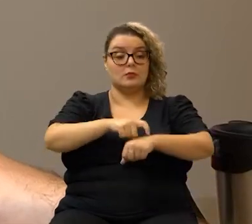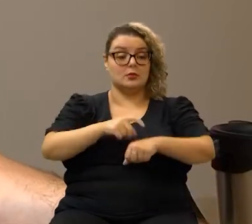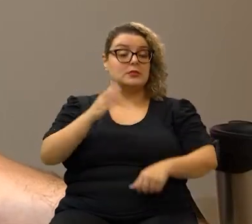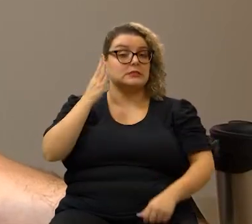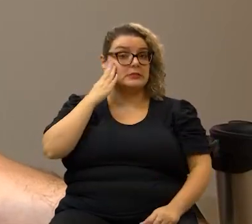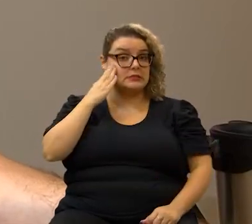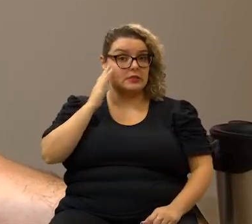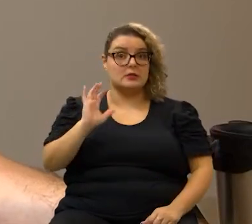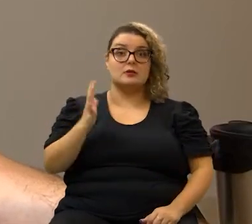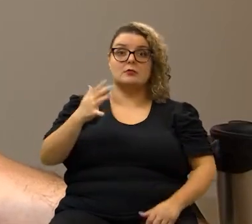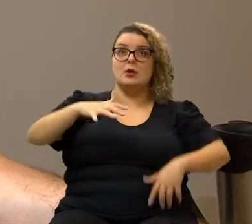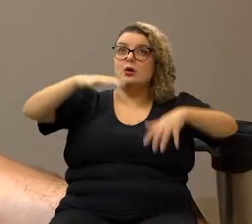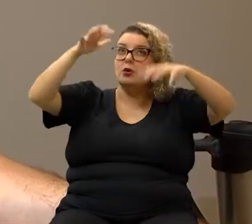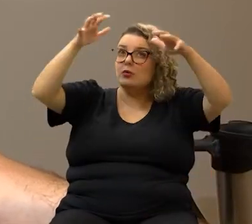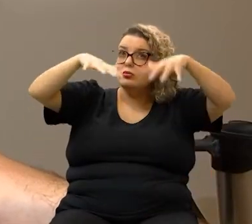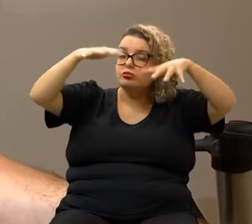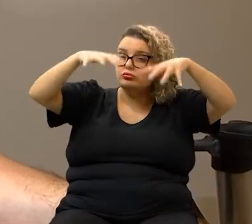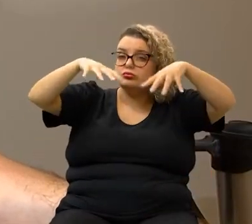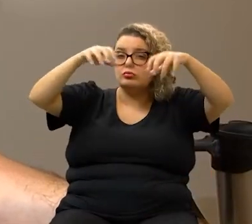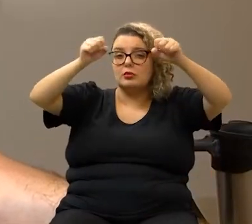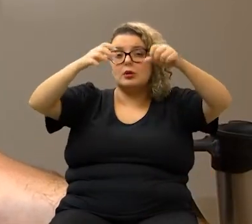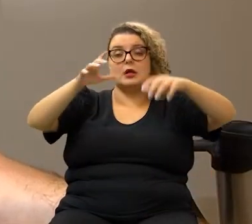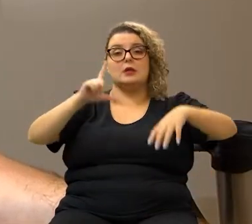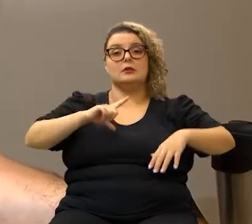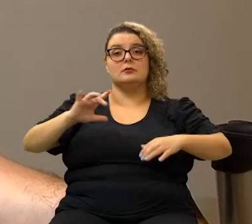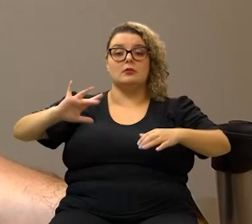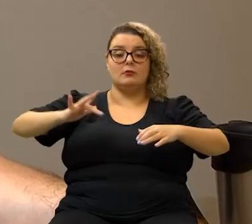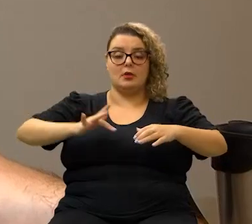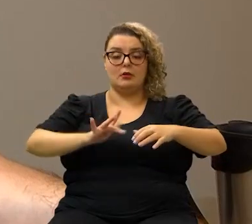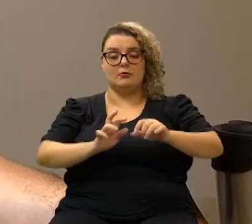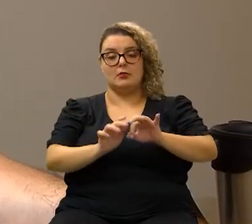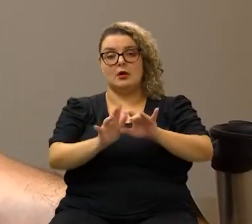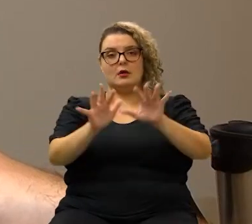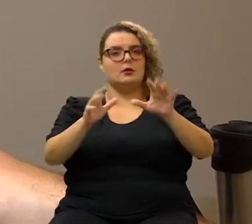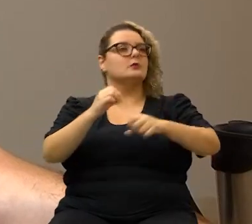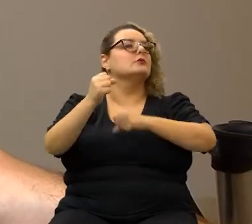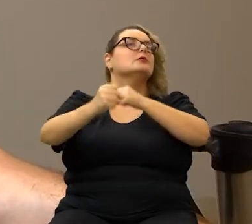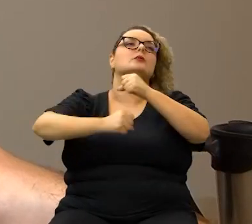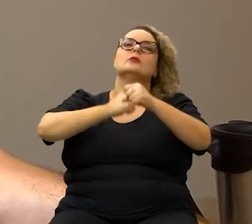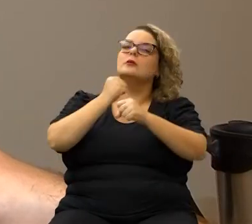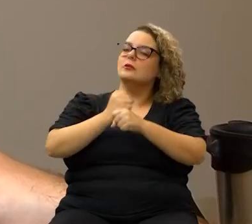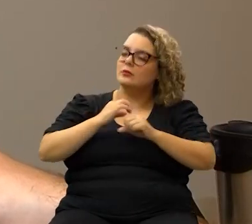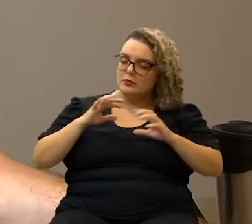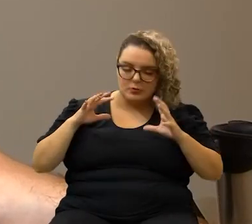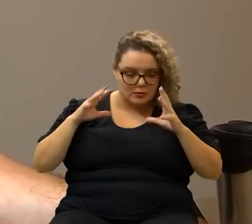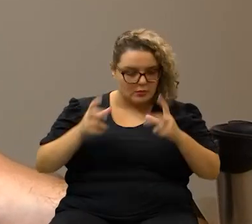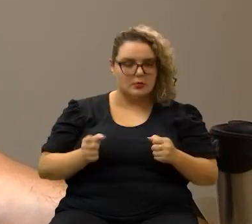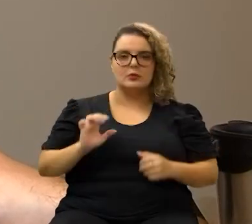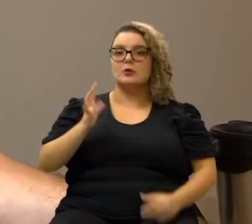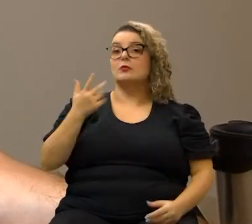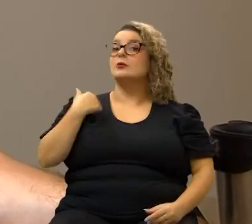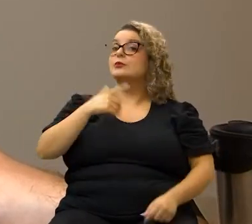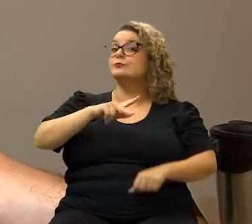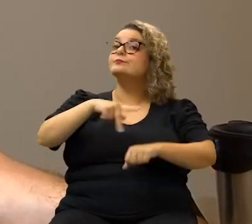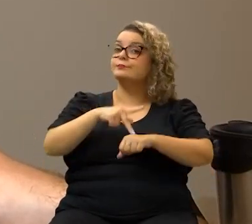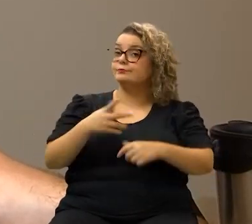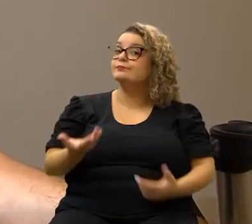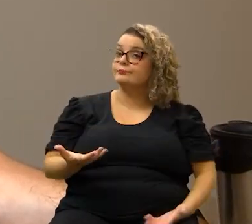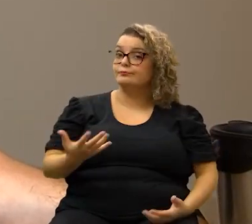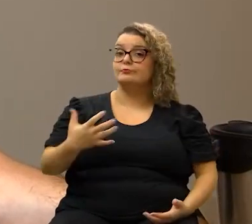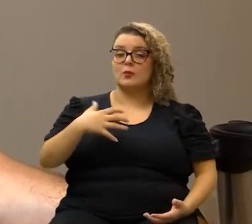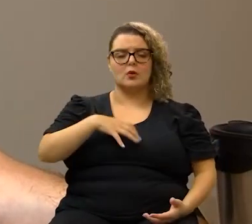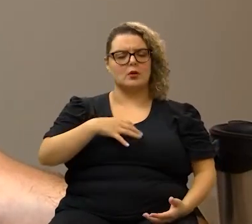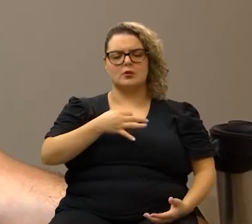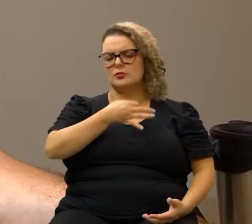sabe que acontece acabam as chuvas Existem os criadouros todo ano acaba acontecendo isso no no no nosso país